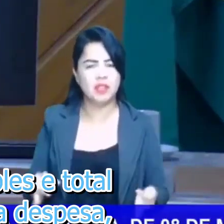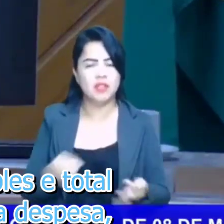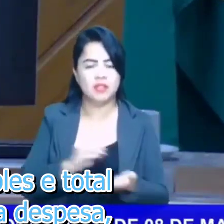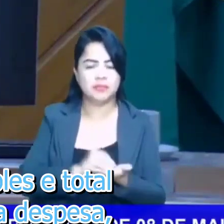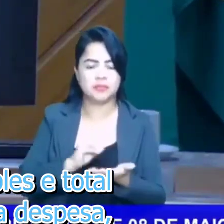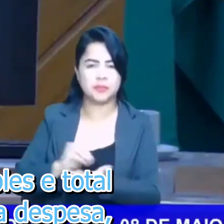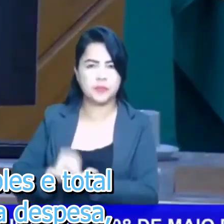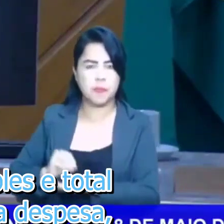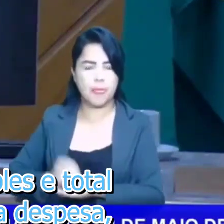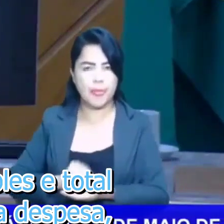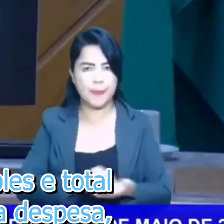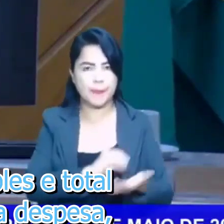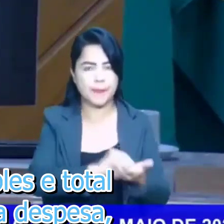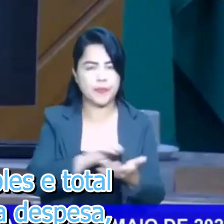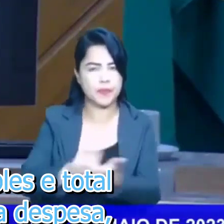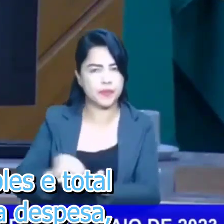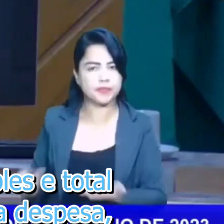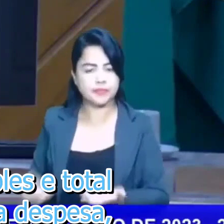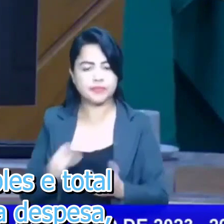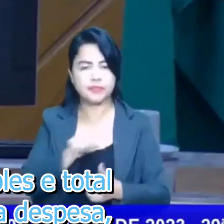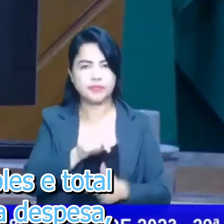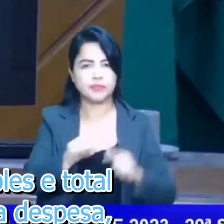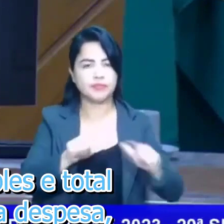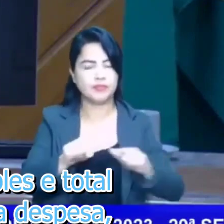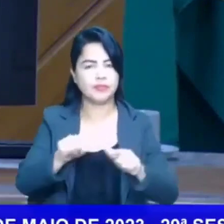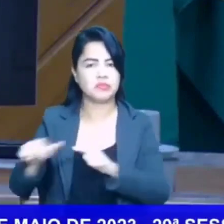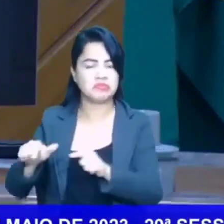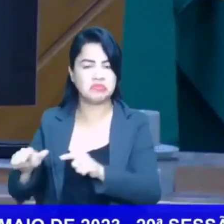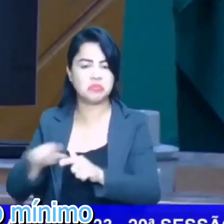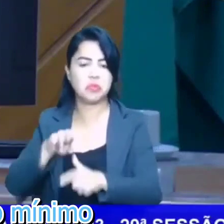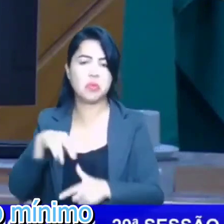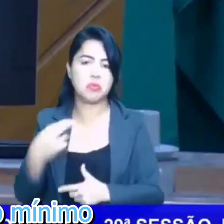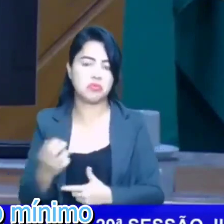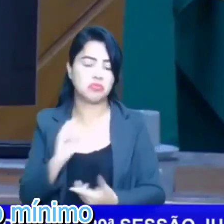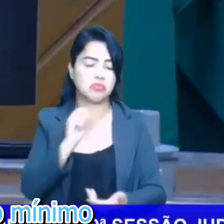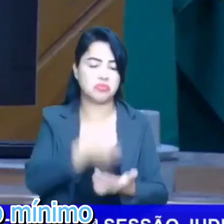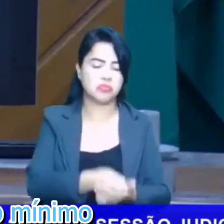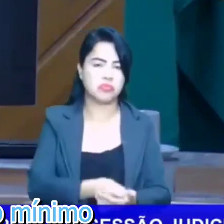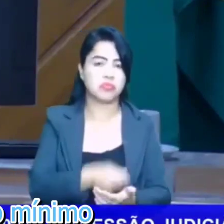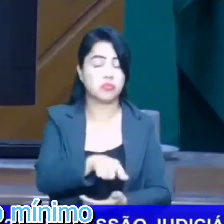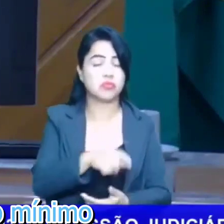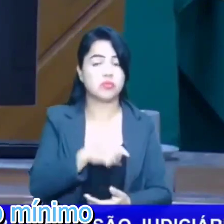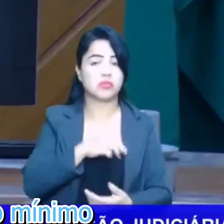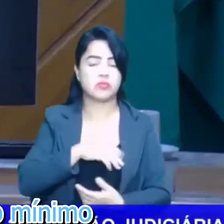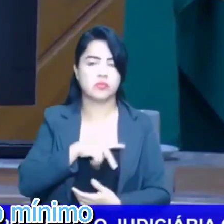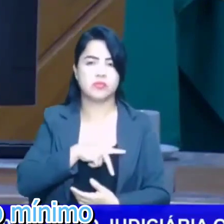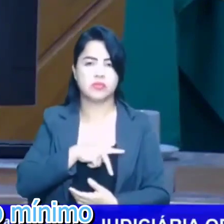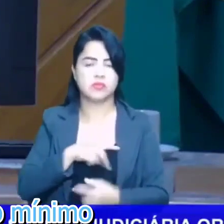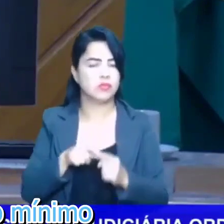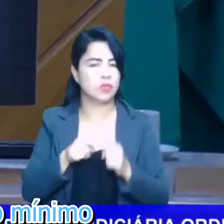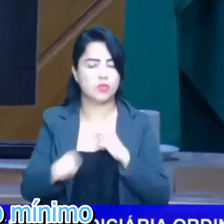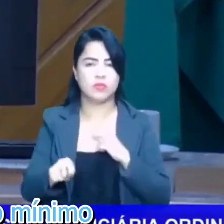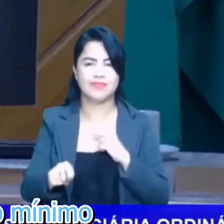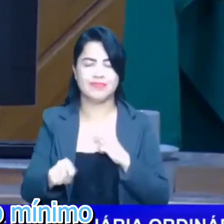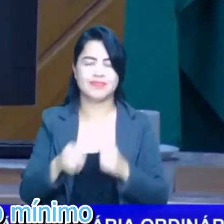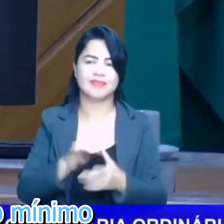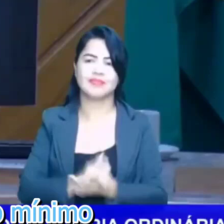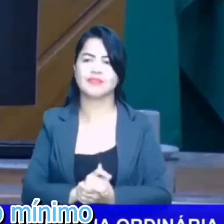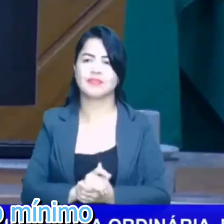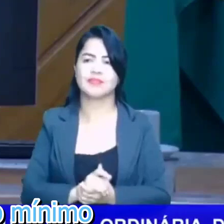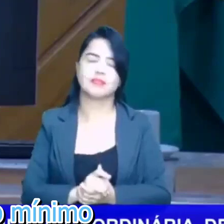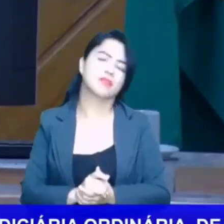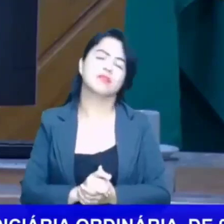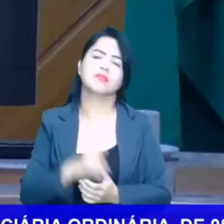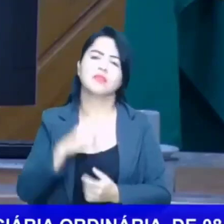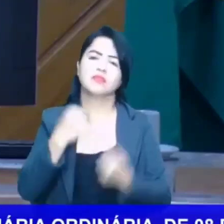de justificativa para aquele serviço ou para aquela despesa. E, com isso, o Ministério Público não concorda. Então,